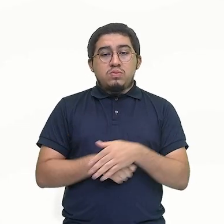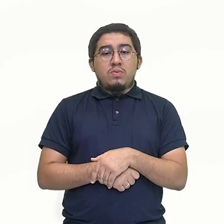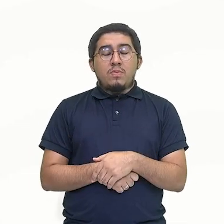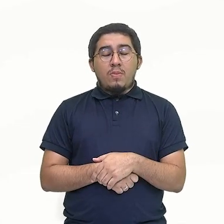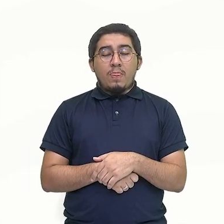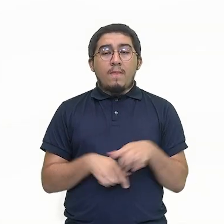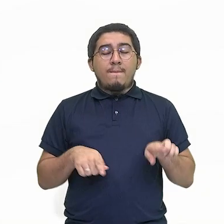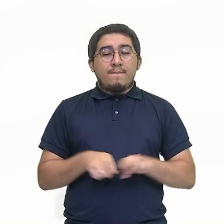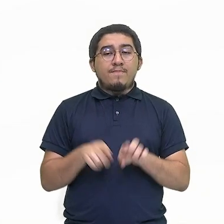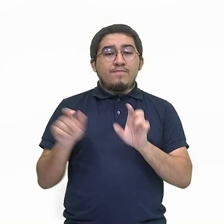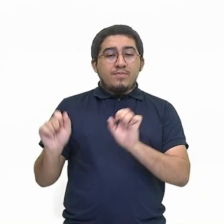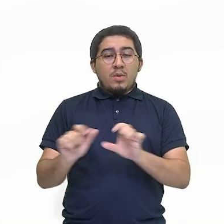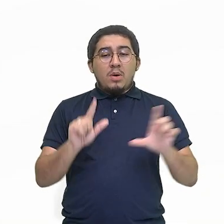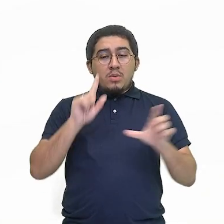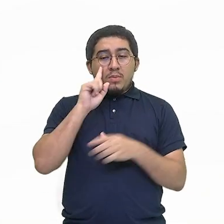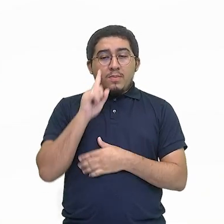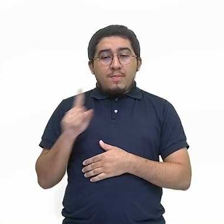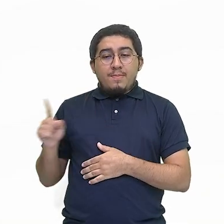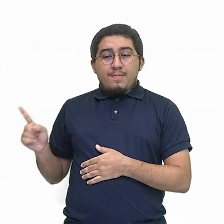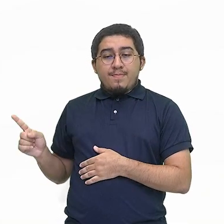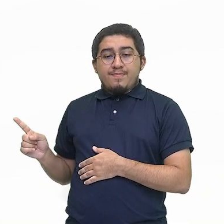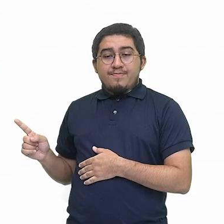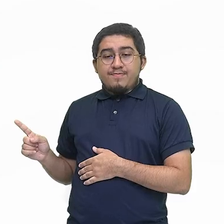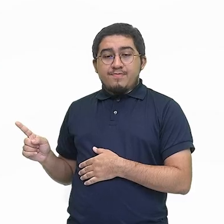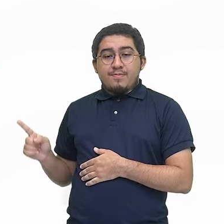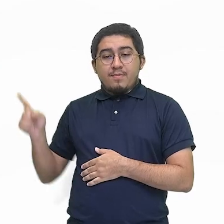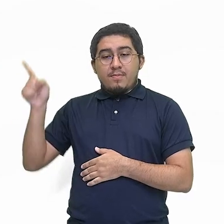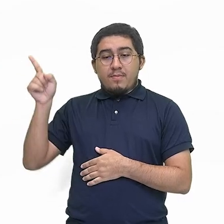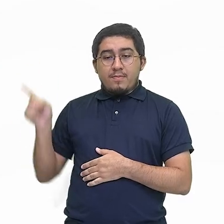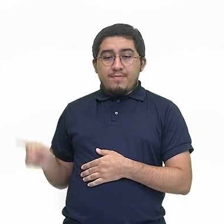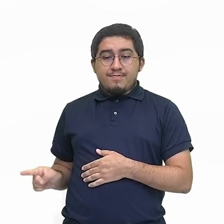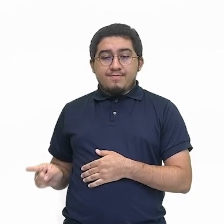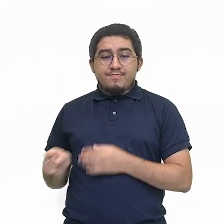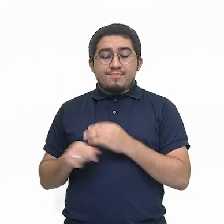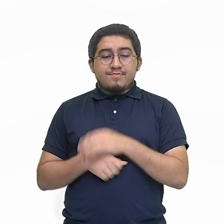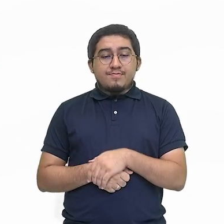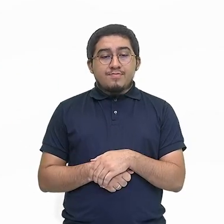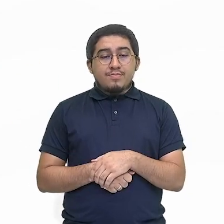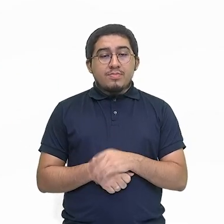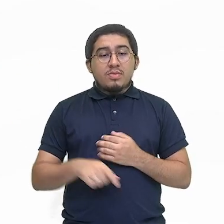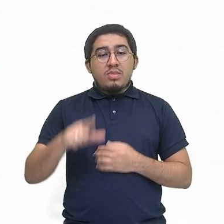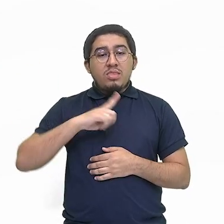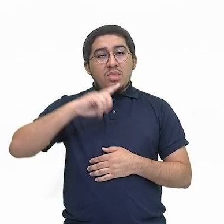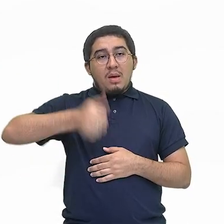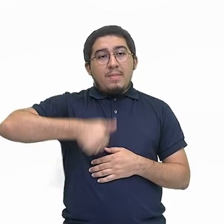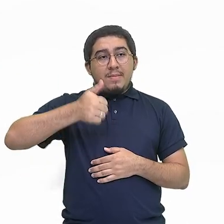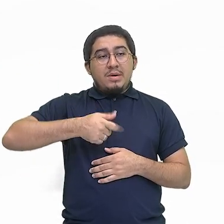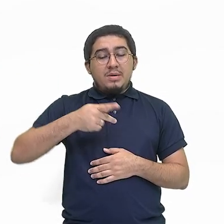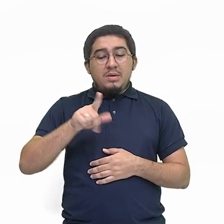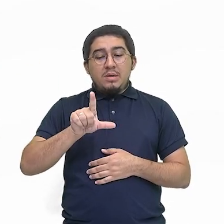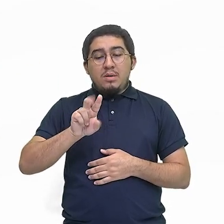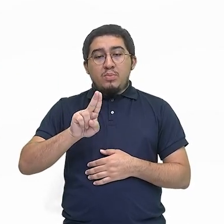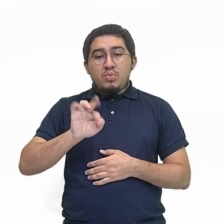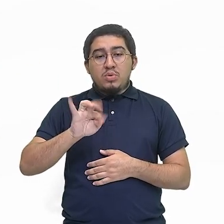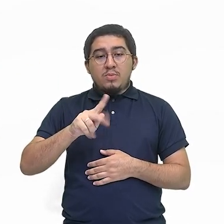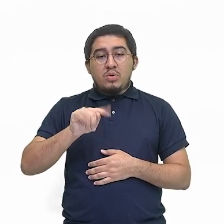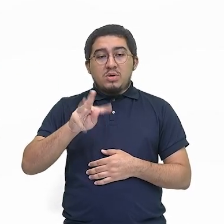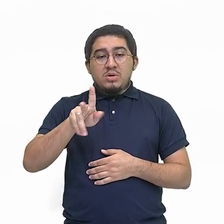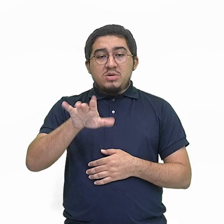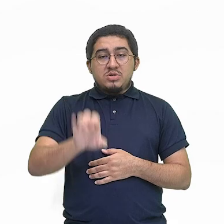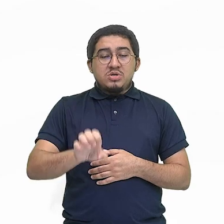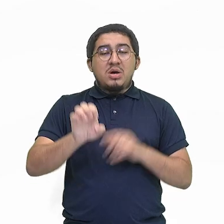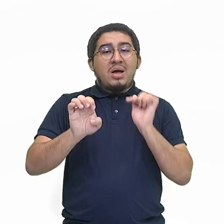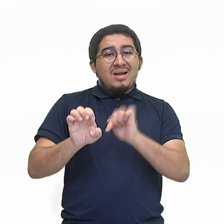essa potencialidade das células. Vejam vocês, temos a célula pluripotente, que é a célula que pode se desenvolver